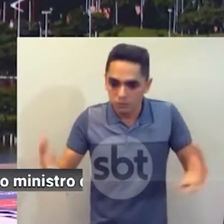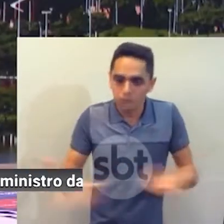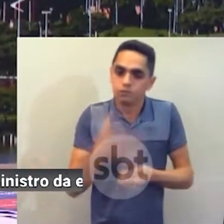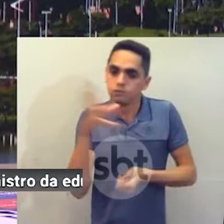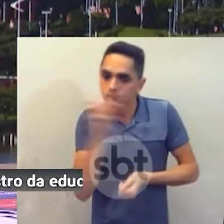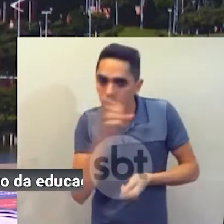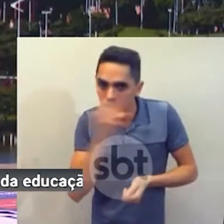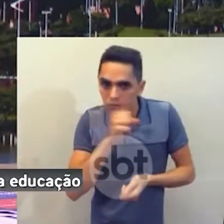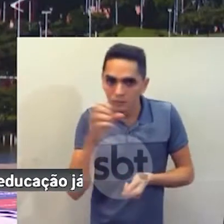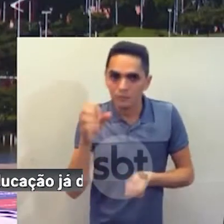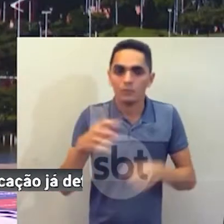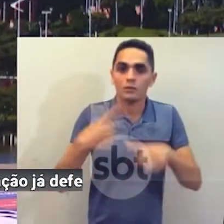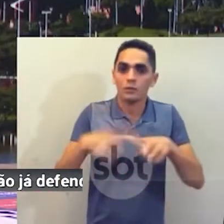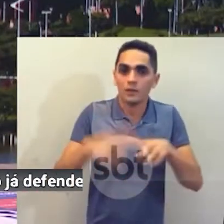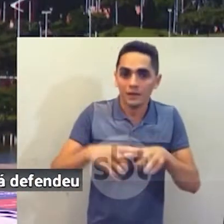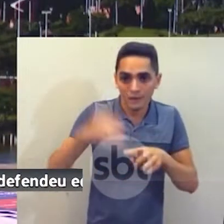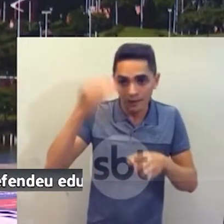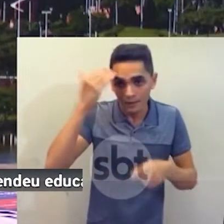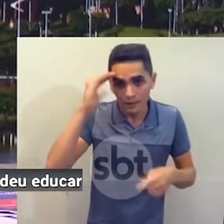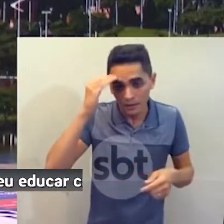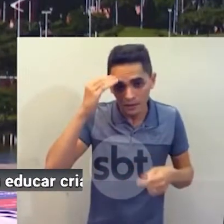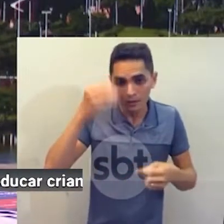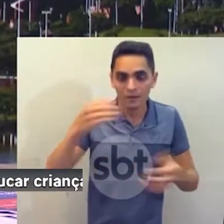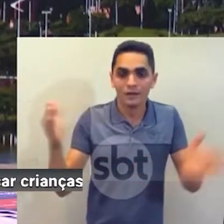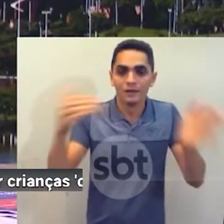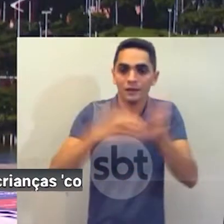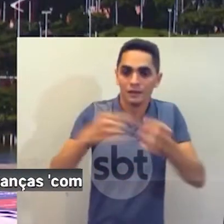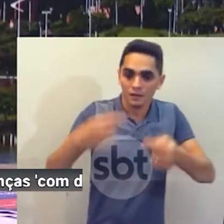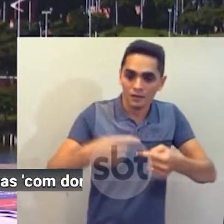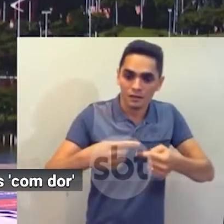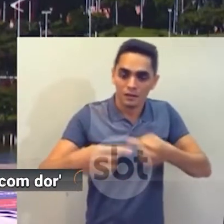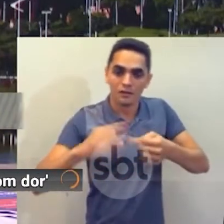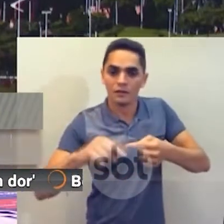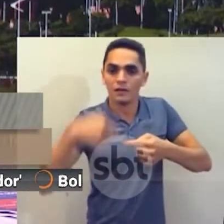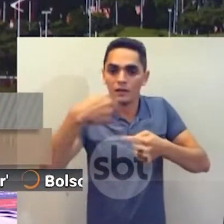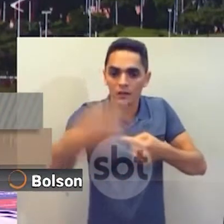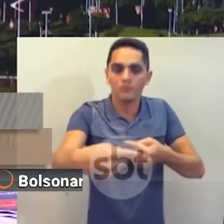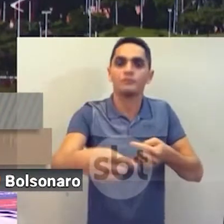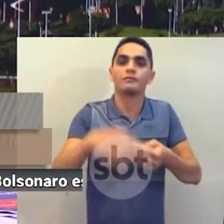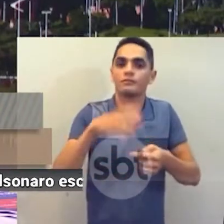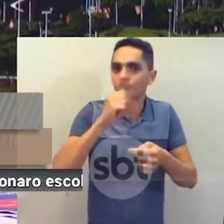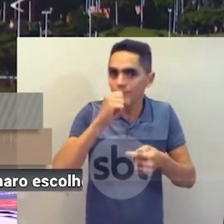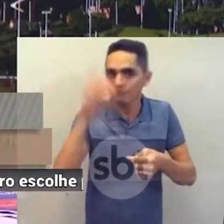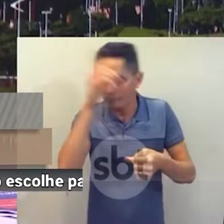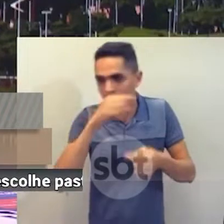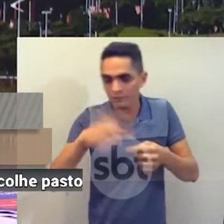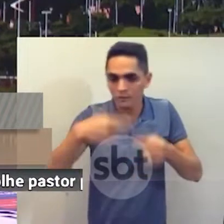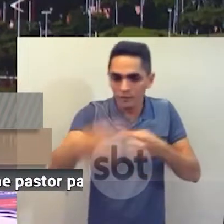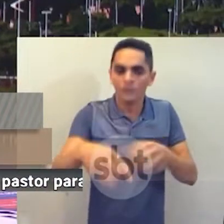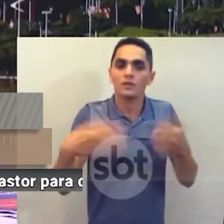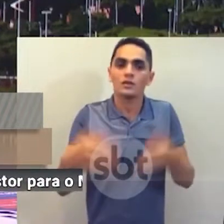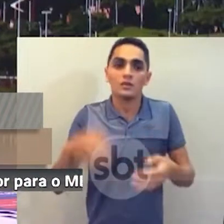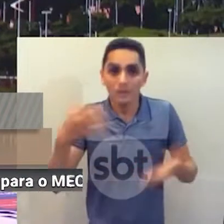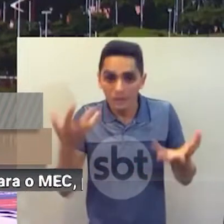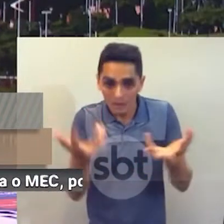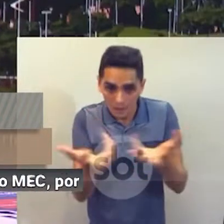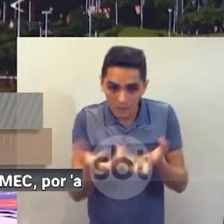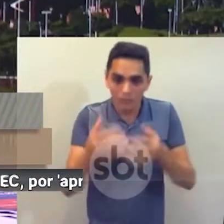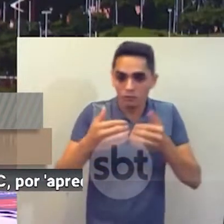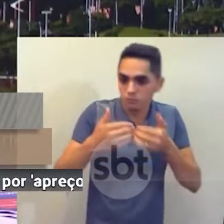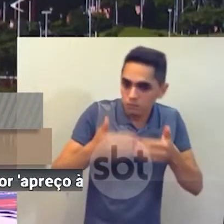pretendemos até o final da semana que vem já estaremos em funcionamento